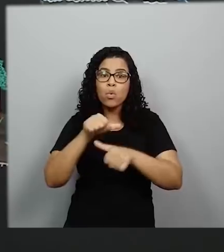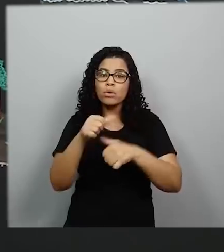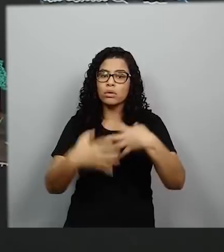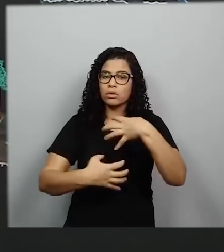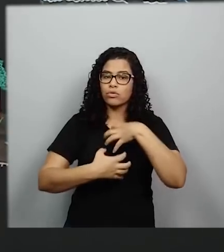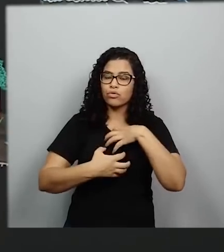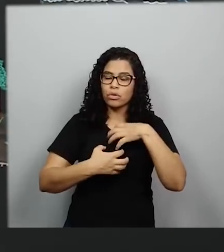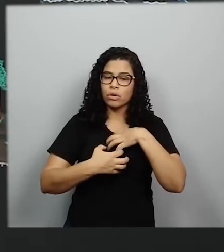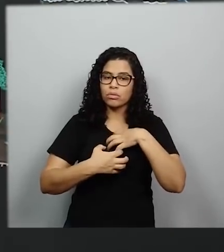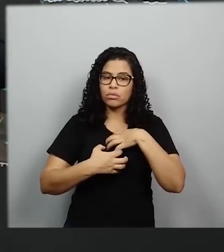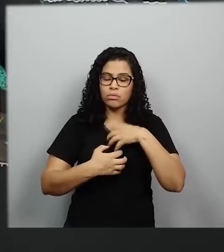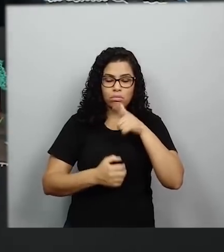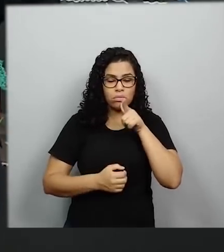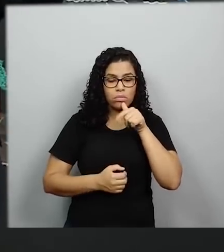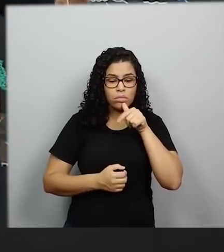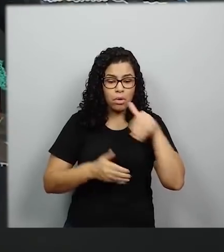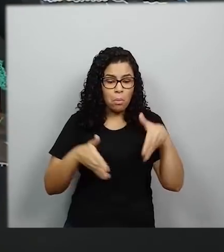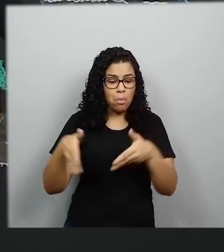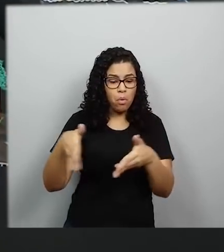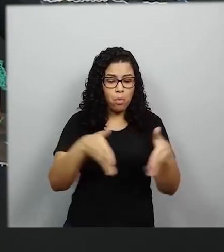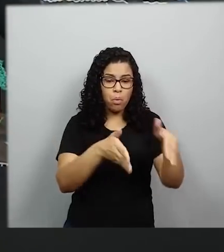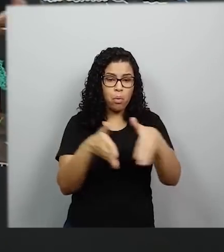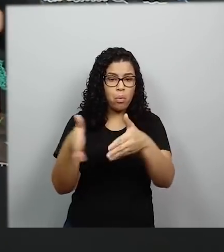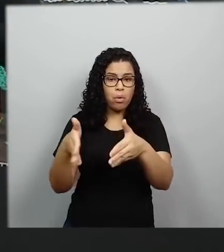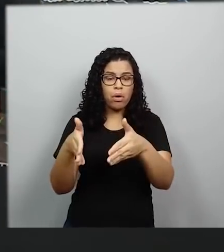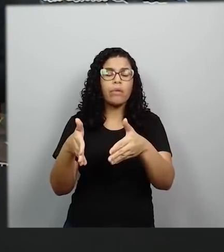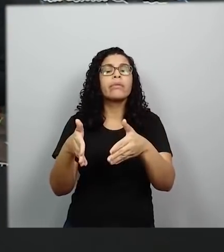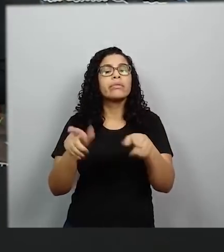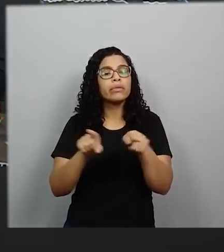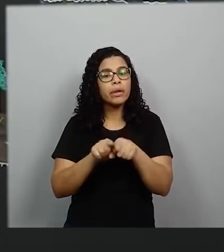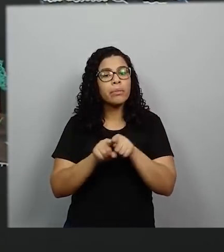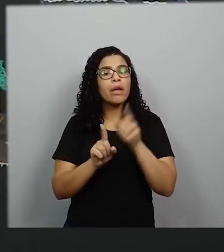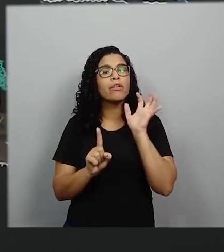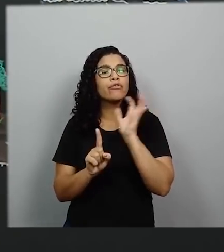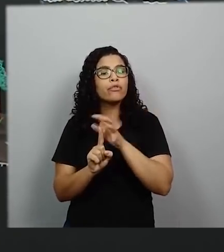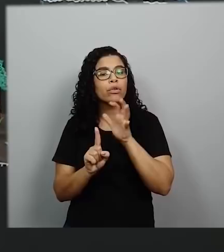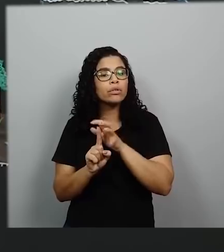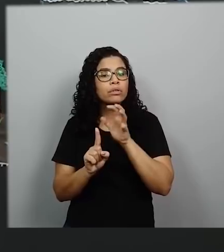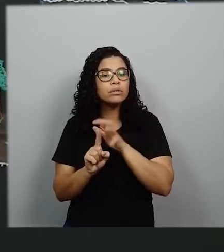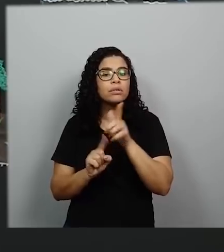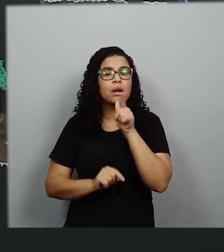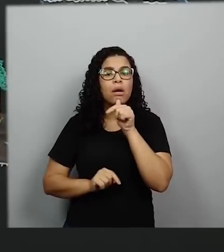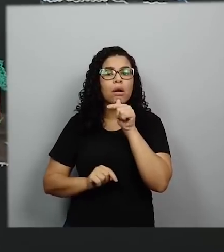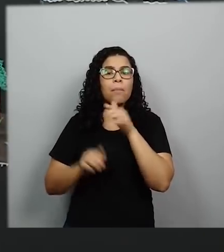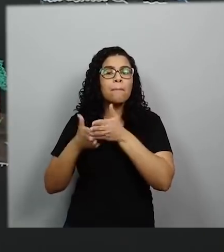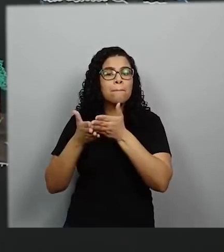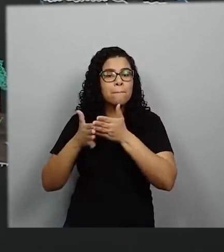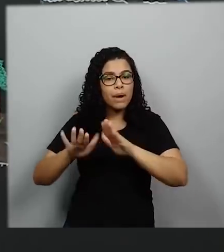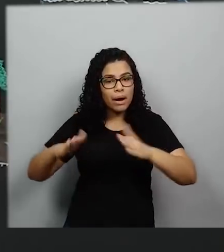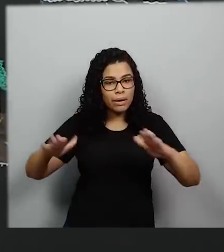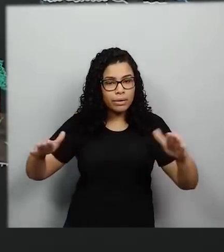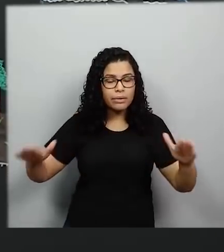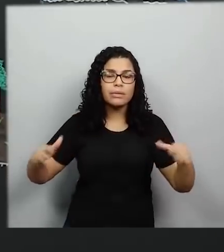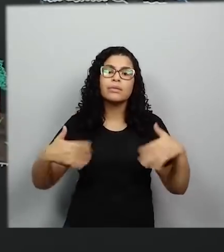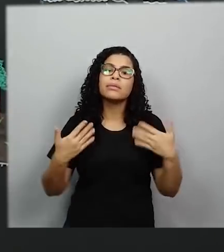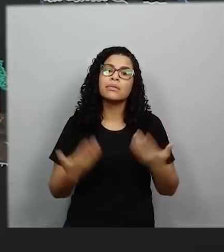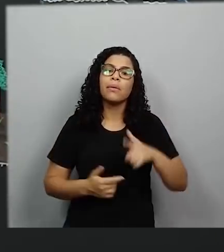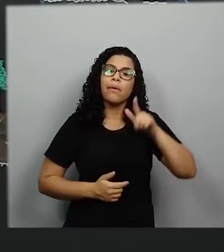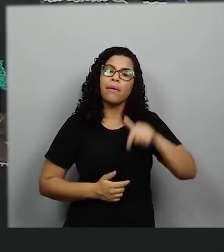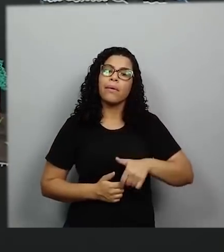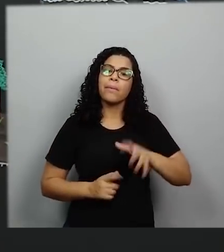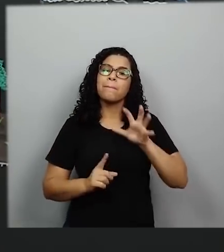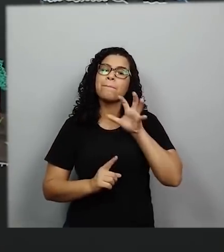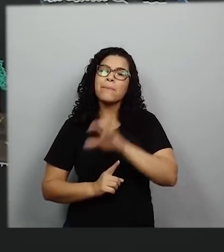fluxo, que isso também vai afetar no mar, algumas lagoas que são nutridas por esses rios. Então, o impacto é